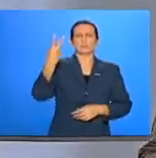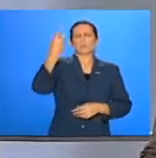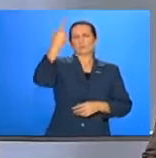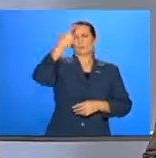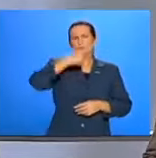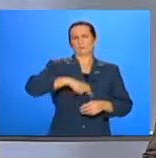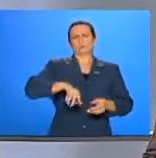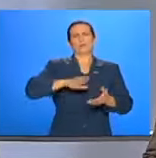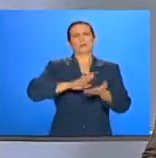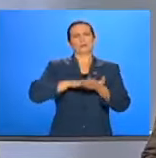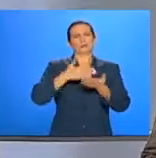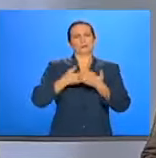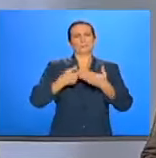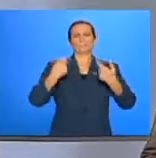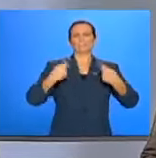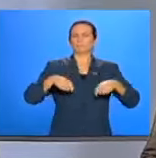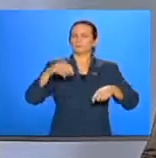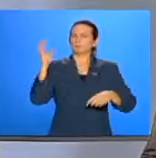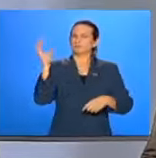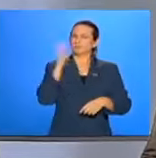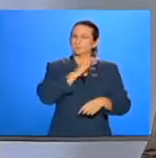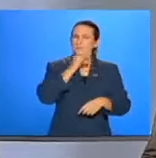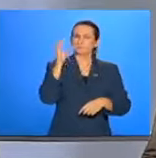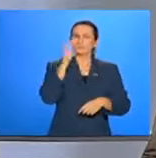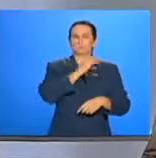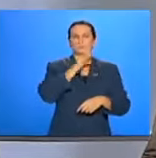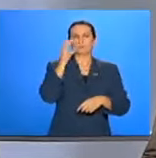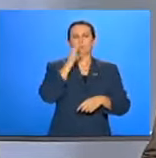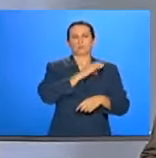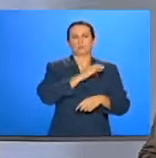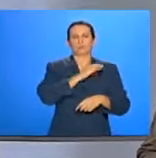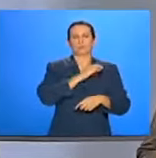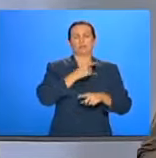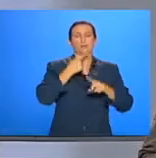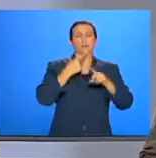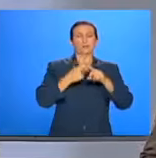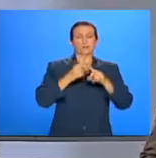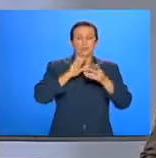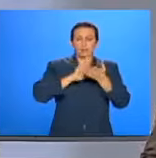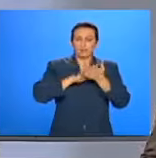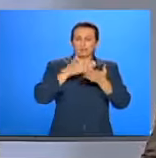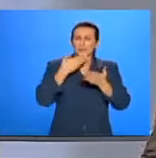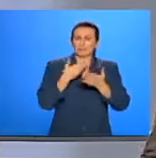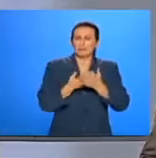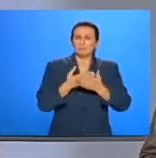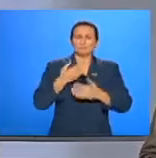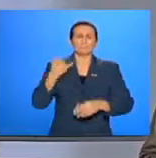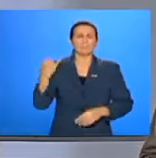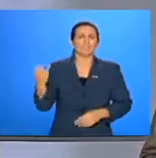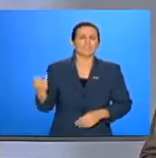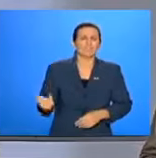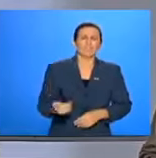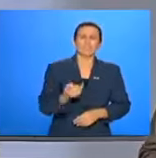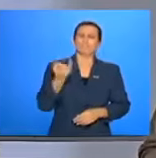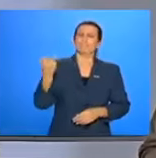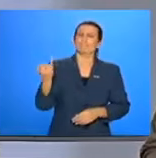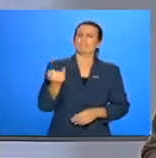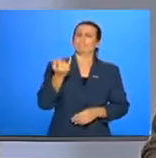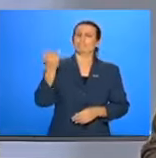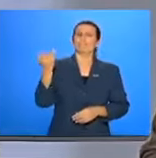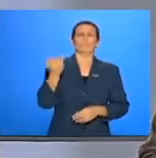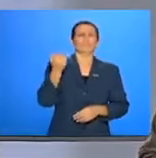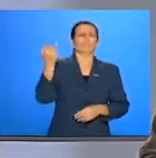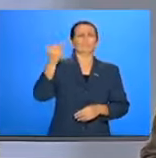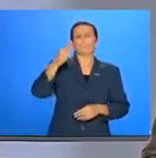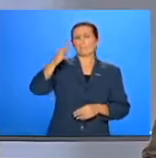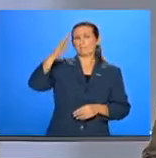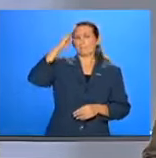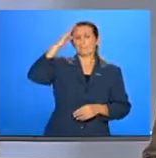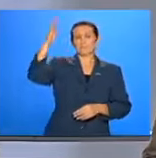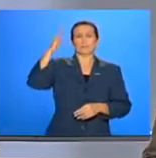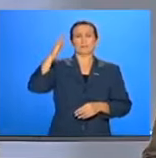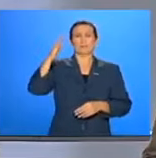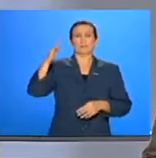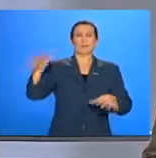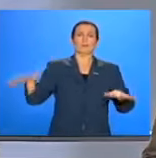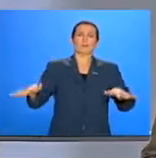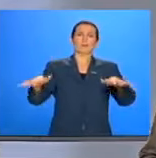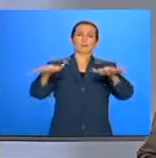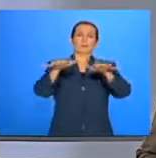extremamente necessários, pois a participação do intérprete é fundamental no processo de inclusão da pessoa